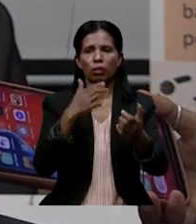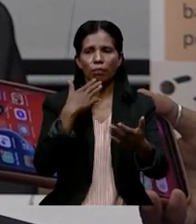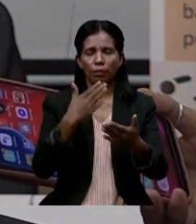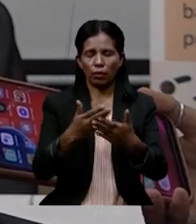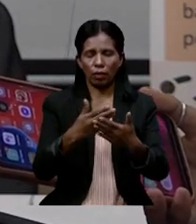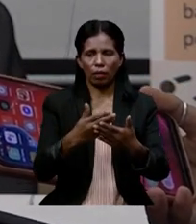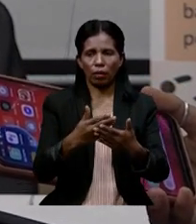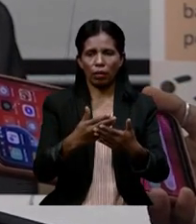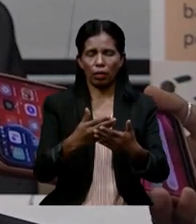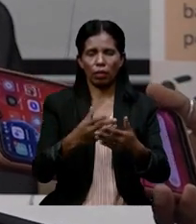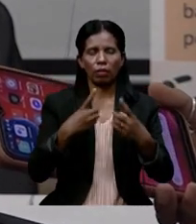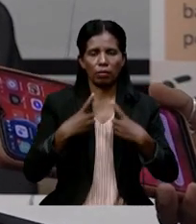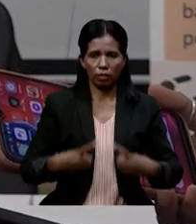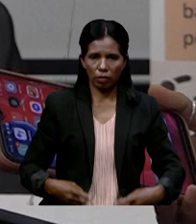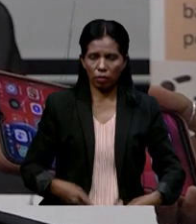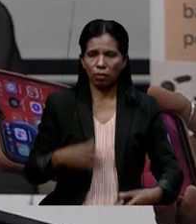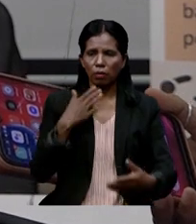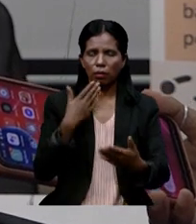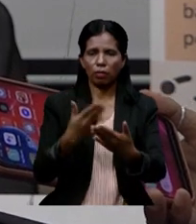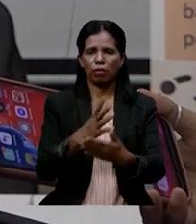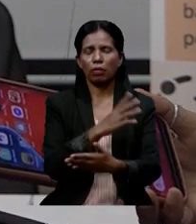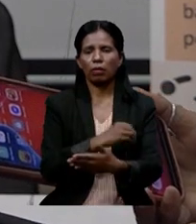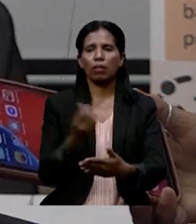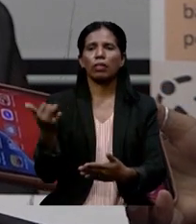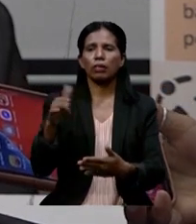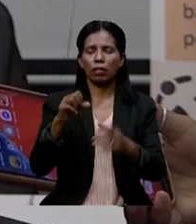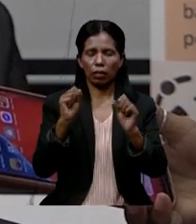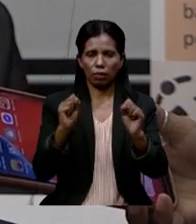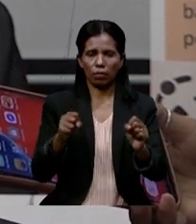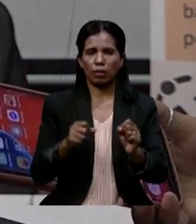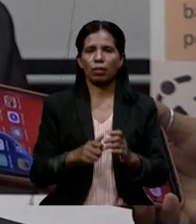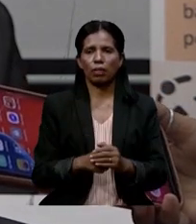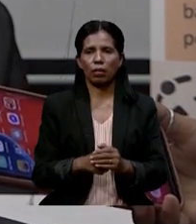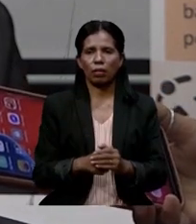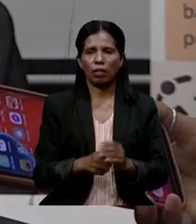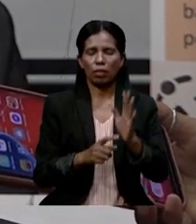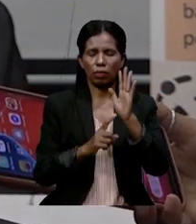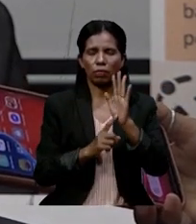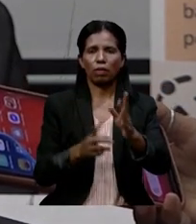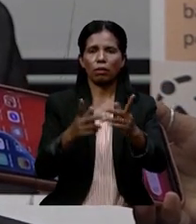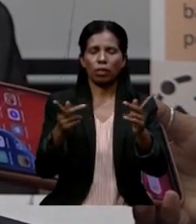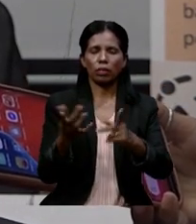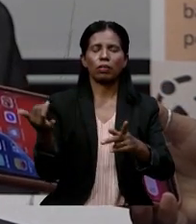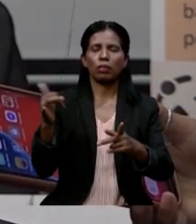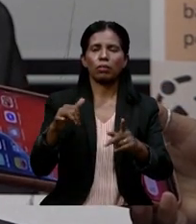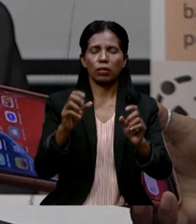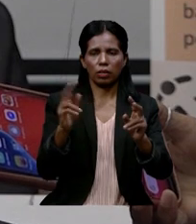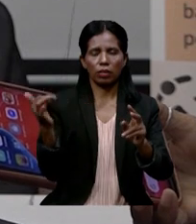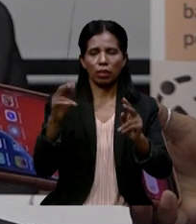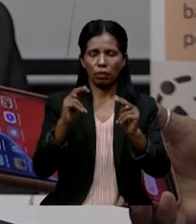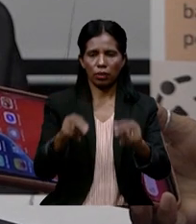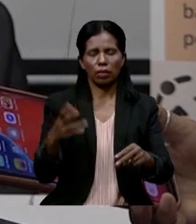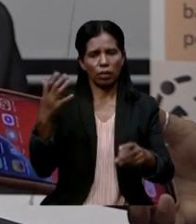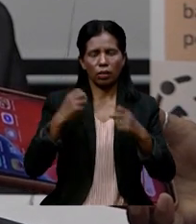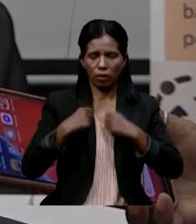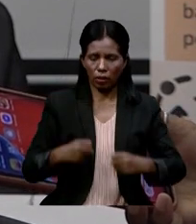digno, confidencial e nem o sira vele refere ba fatin bem mas sira precisa e a saúde